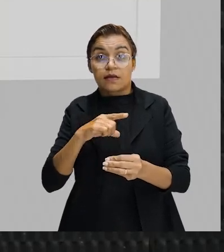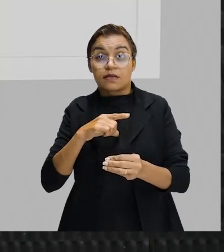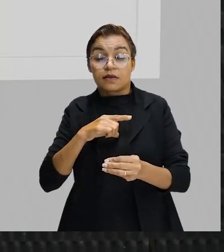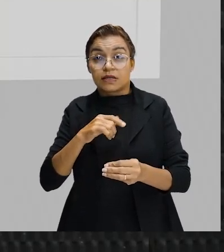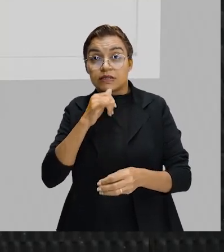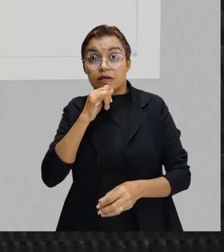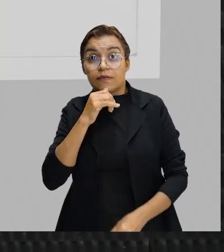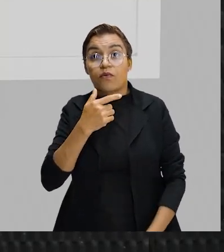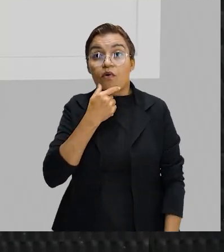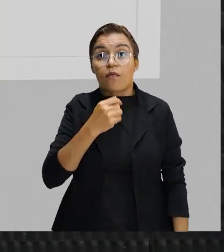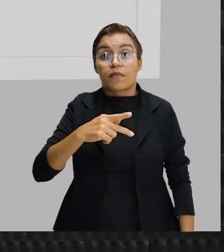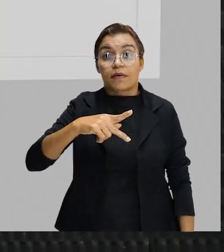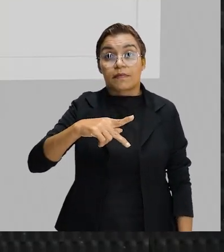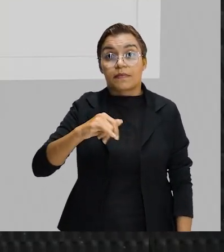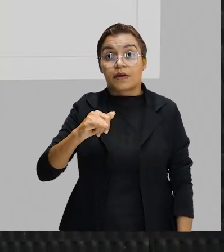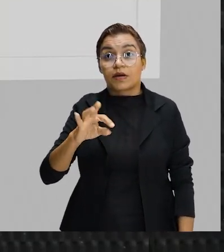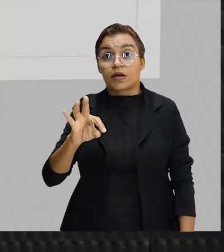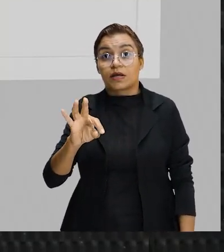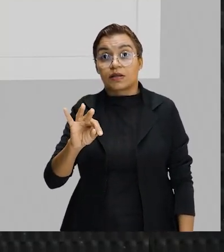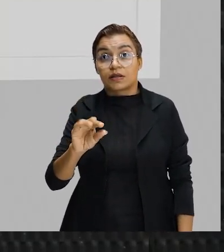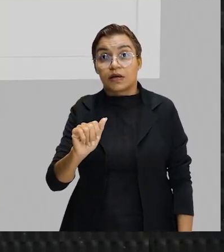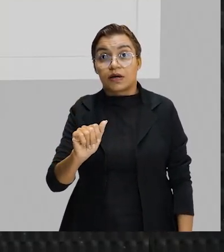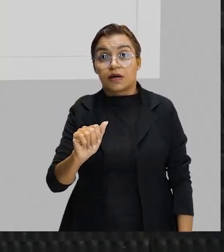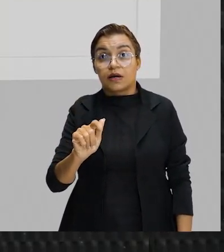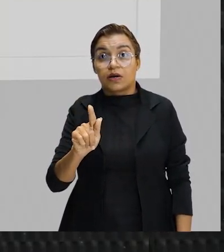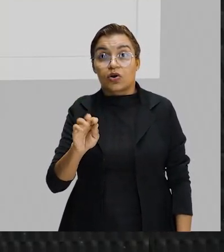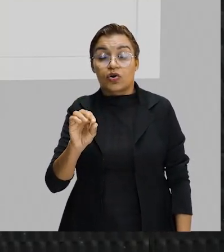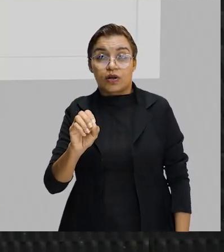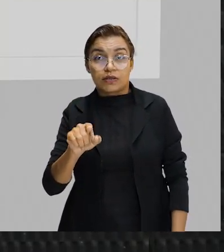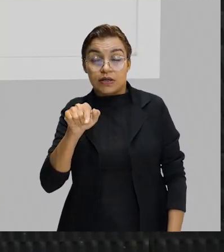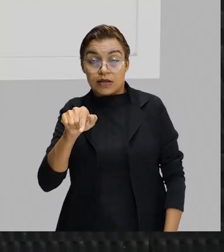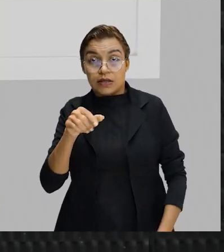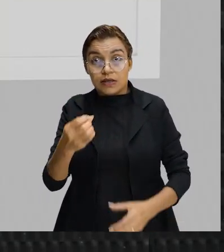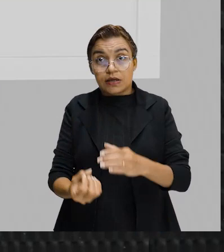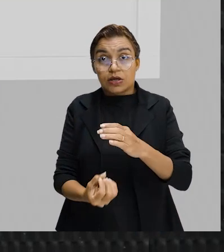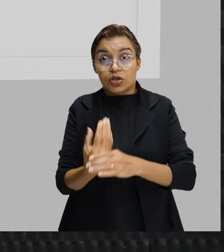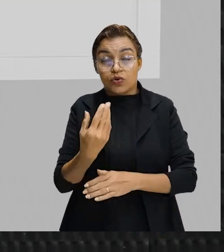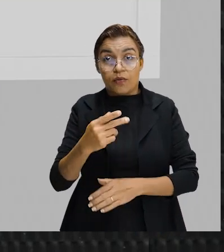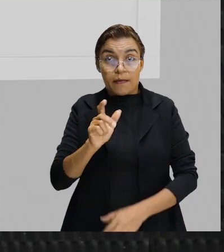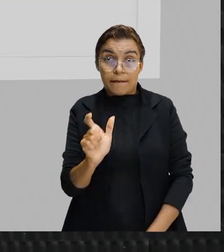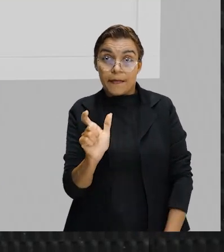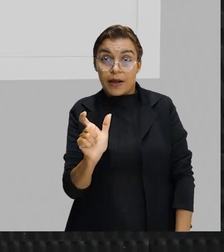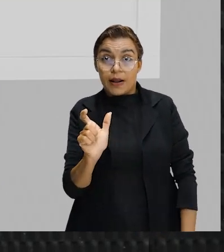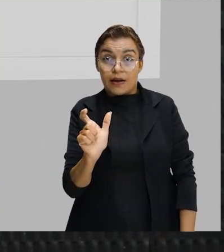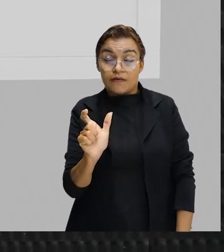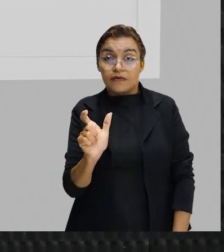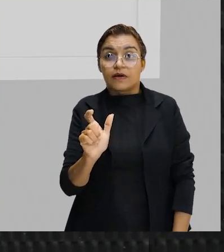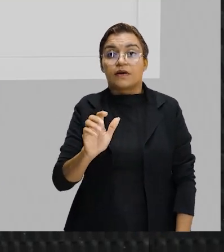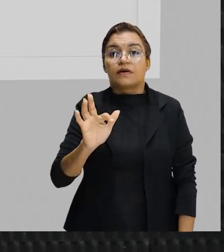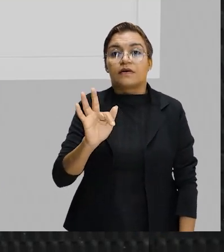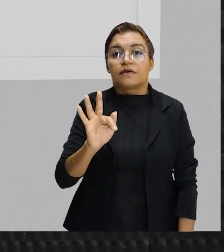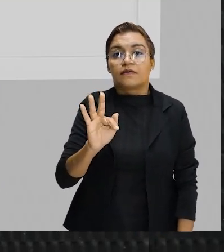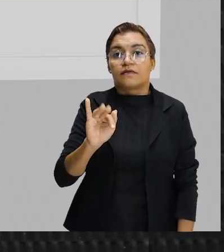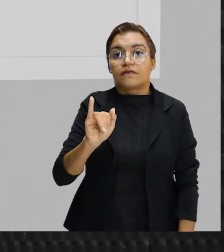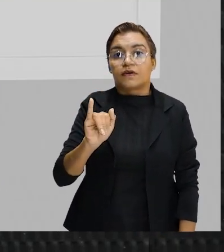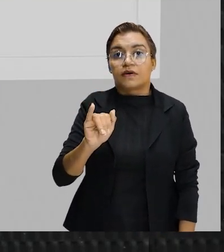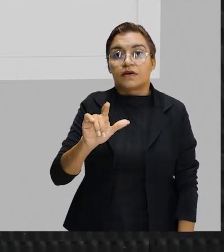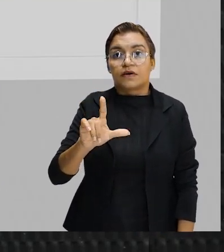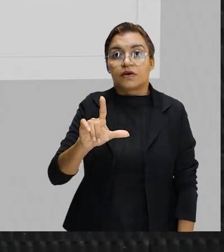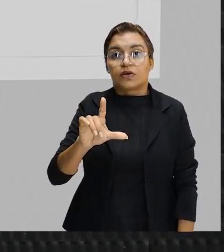quem cria a palavra filosofia. Olha, o criador da palavra, ó, o